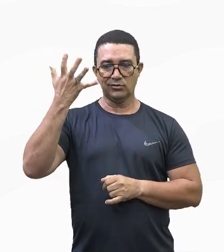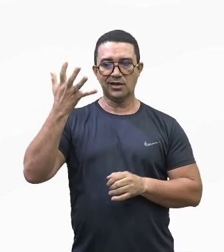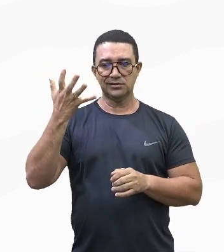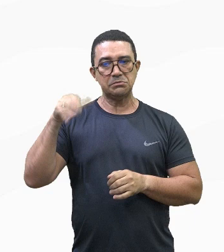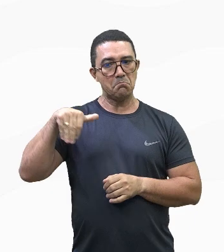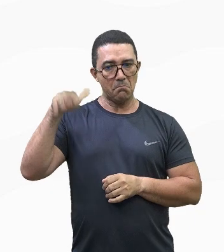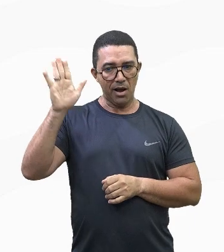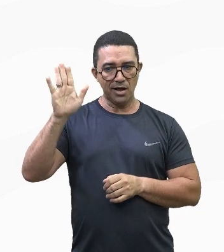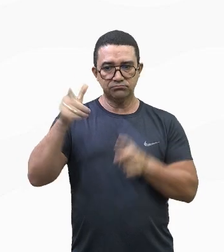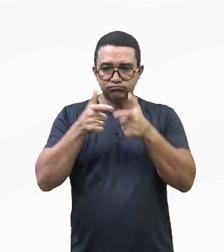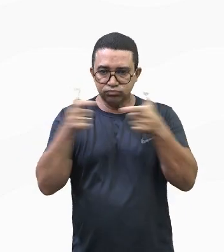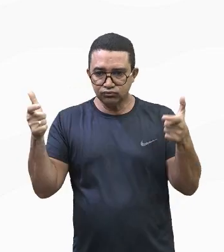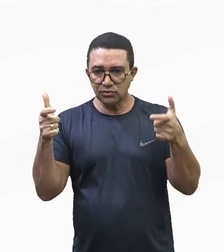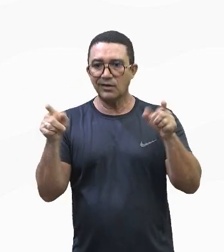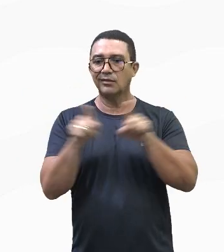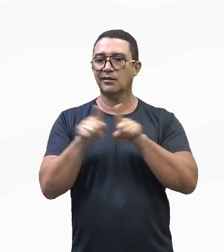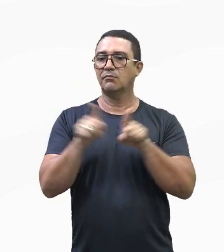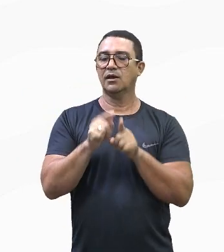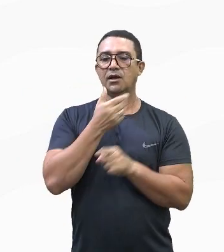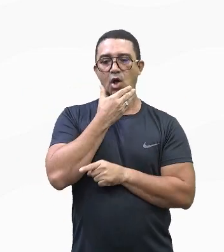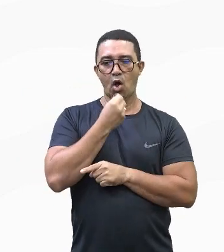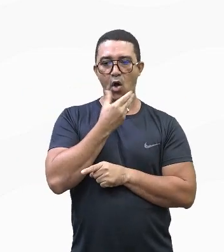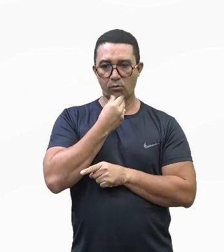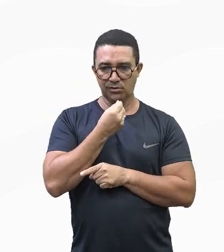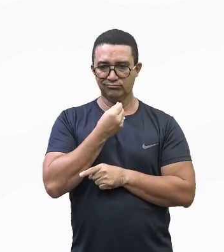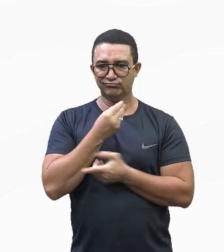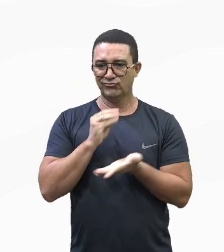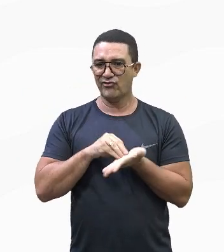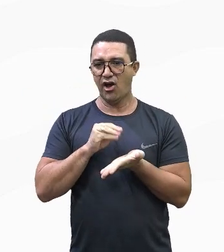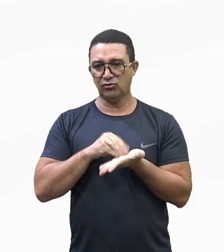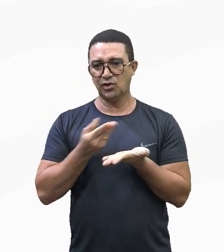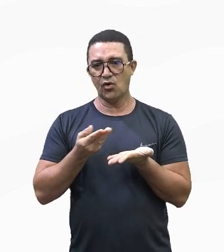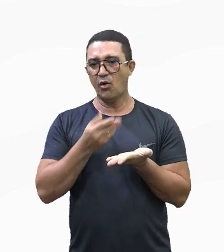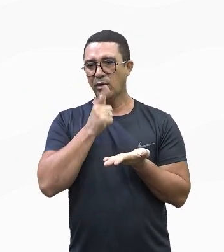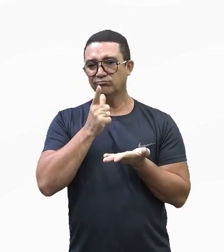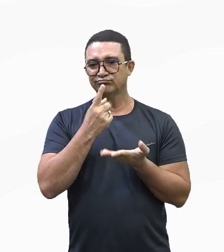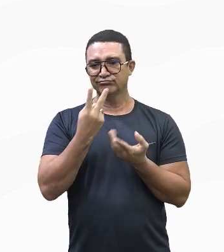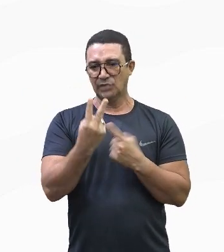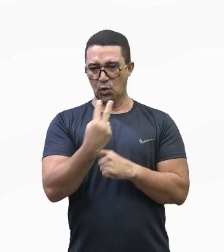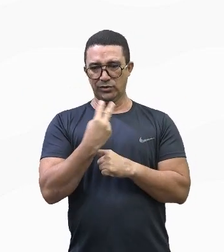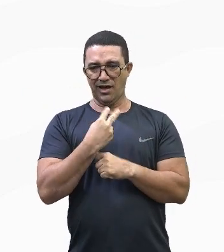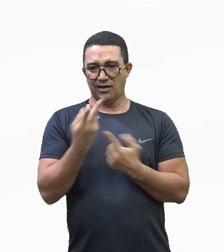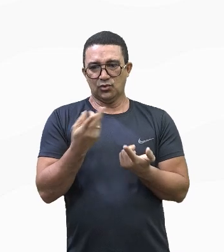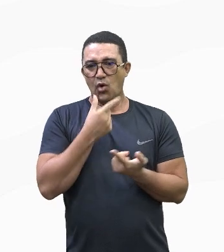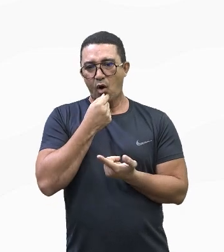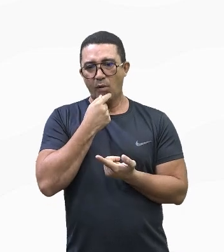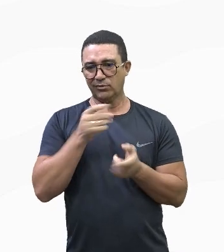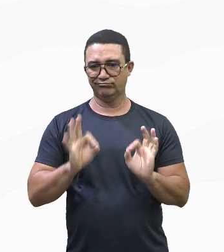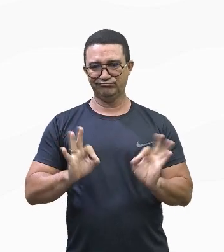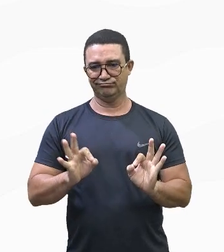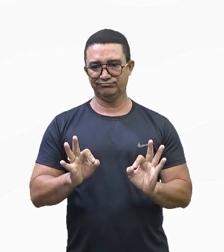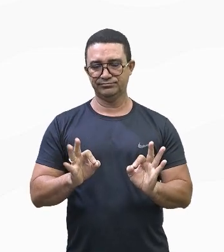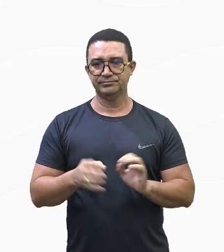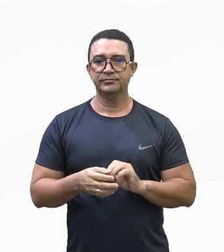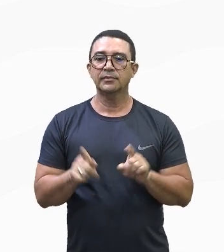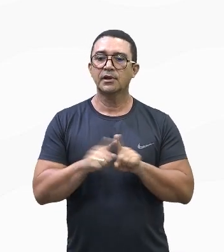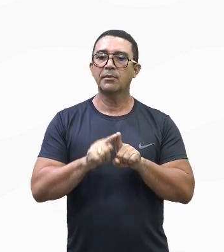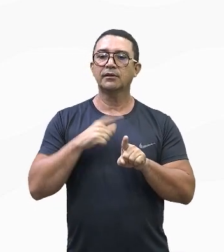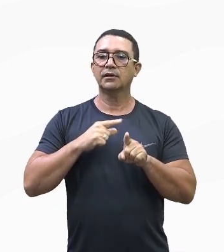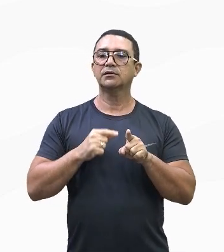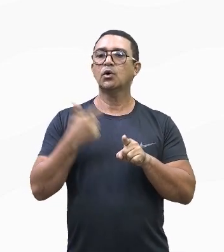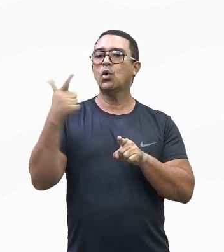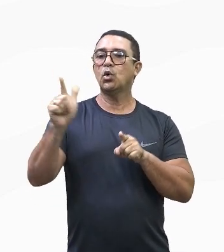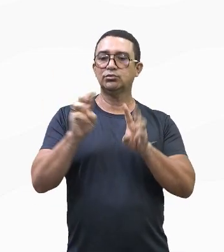homens, pela falta de cuidado pessoal. Né? E nós temos ali uma outra plataforma